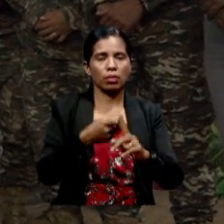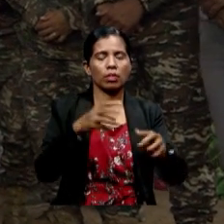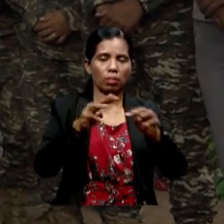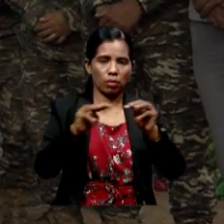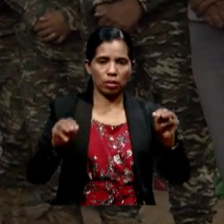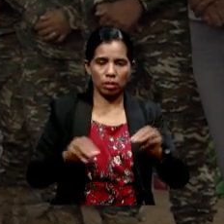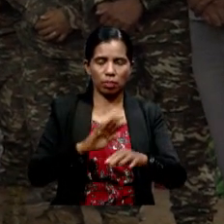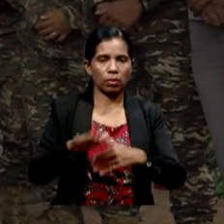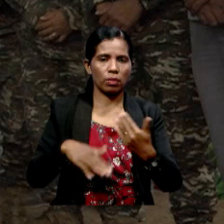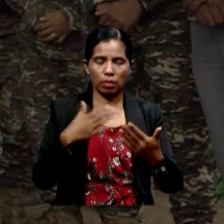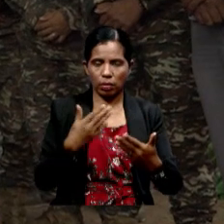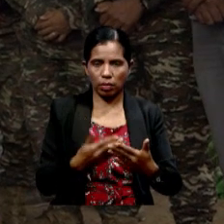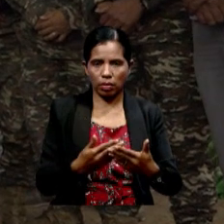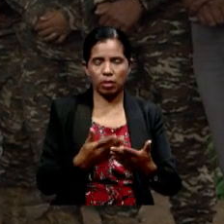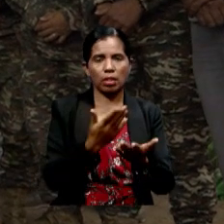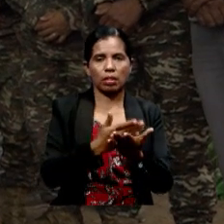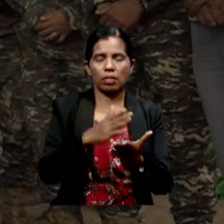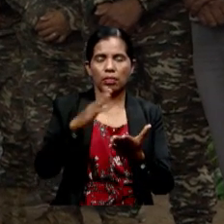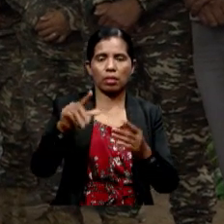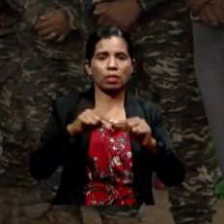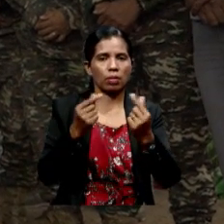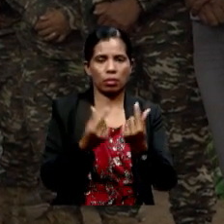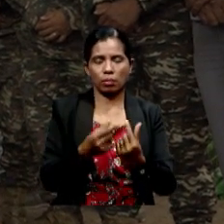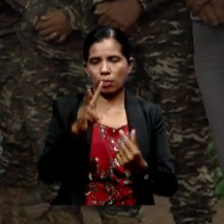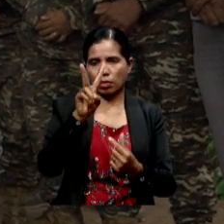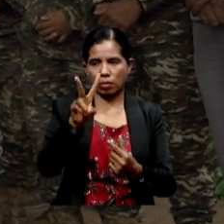sirahoto se faha ba grupo rua.